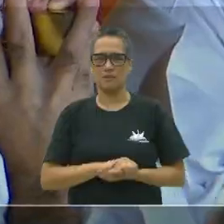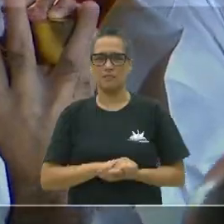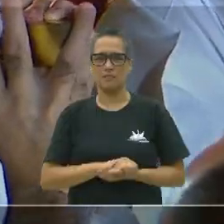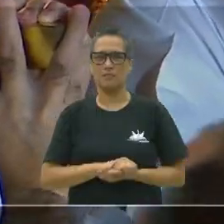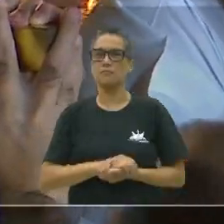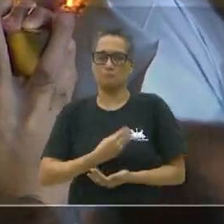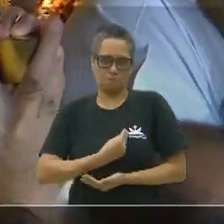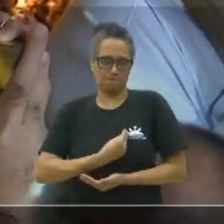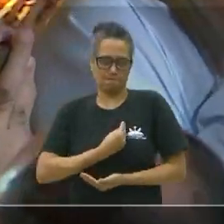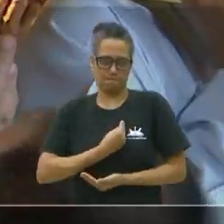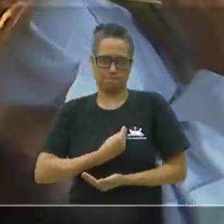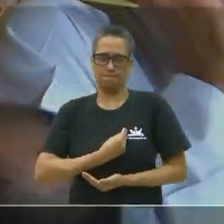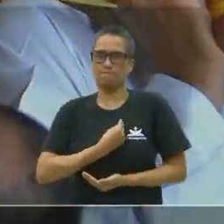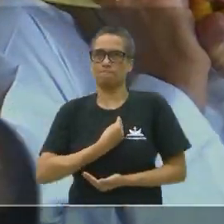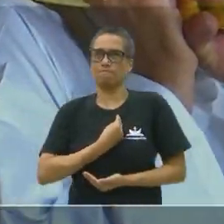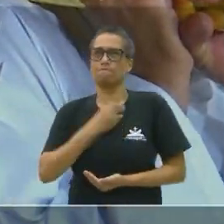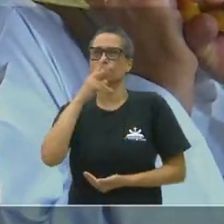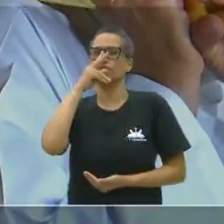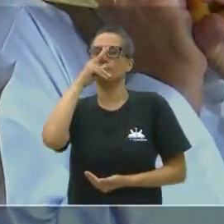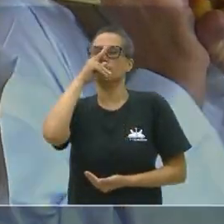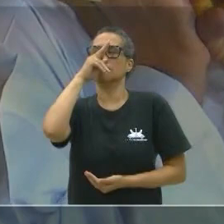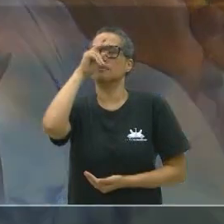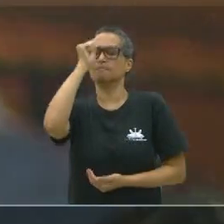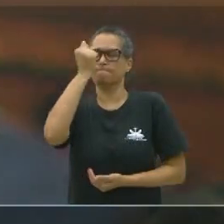Presença forte em mim,